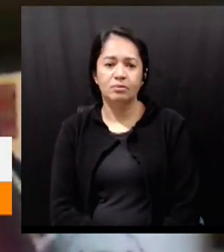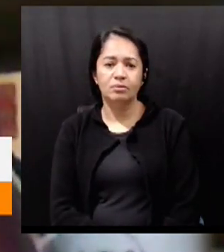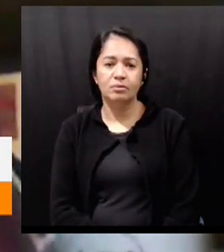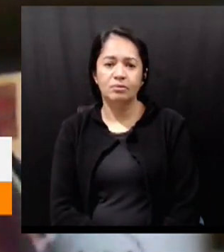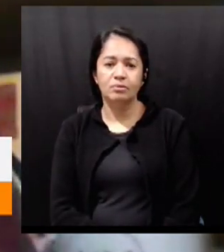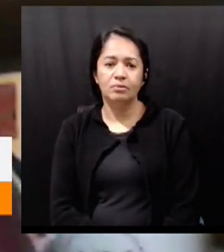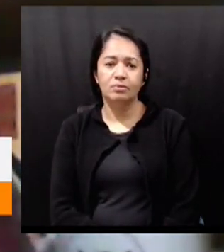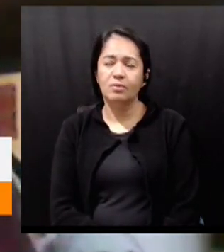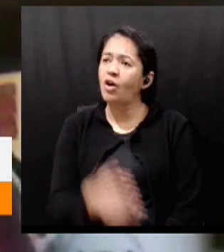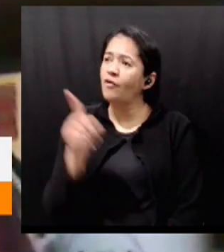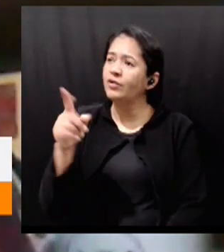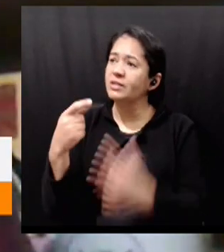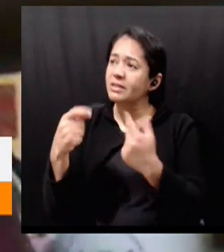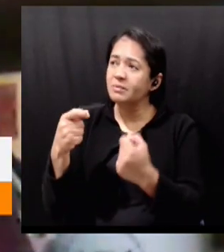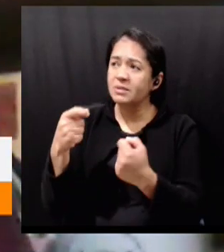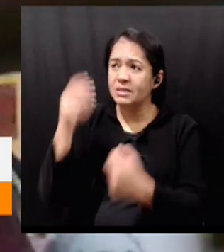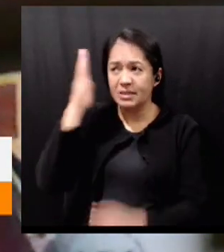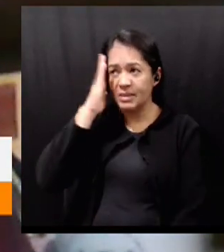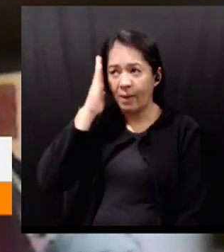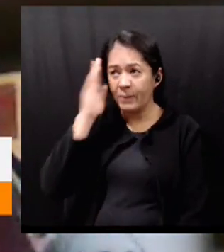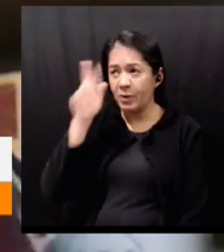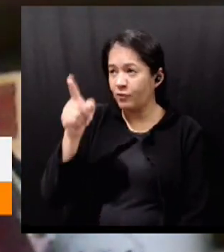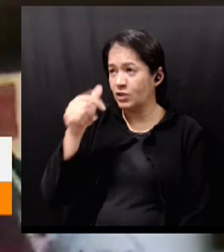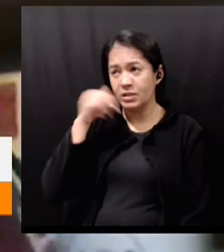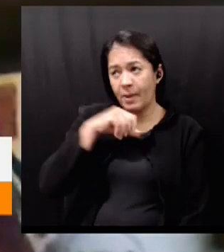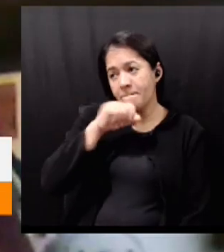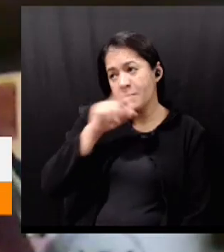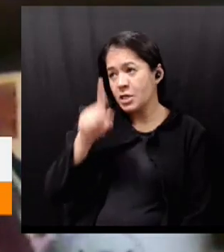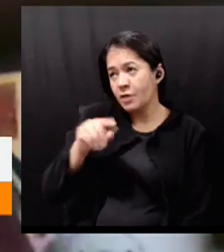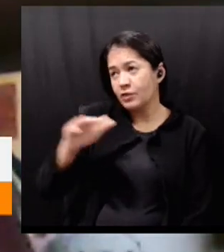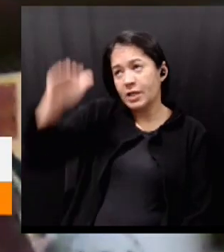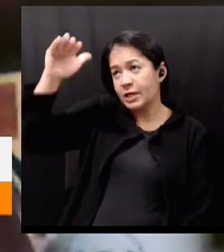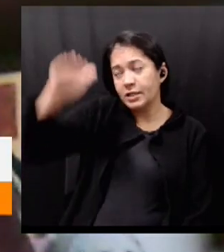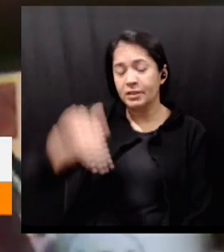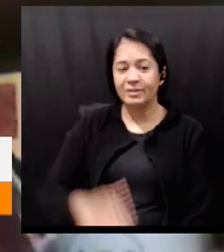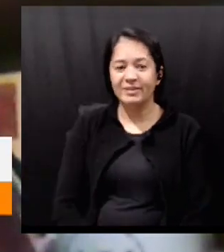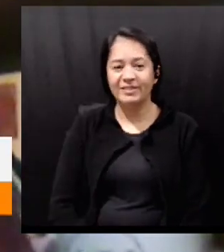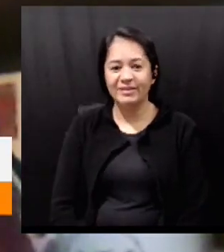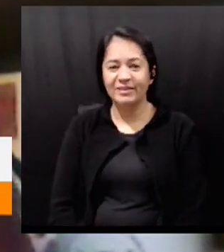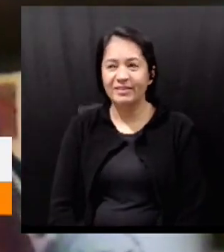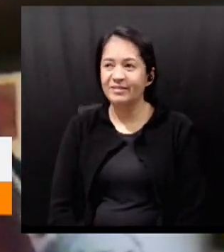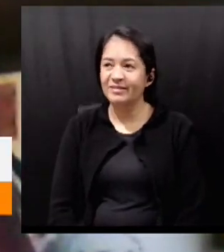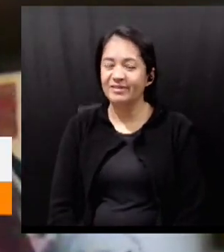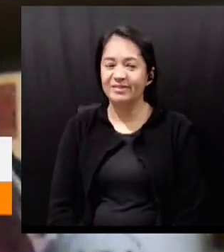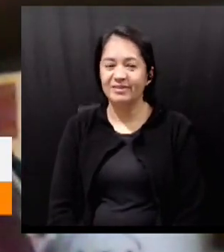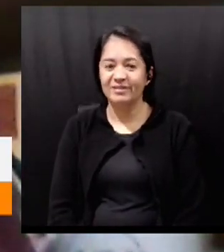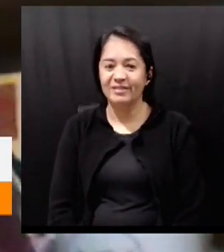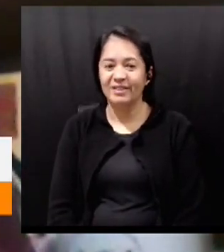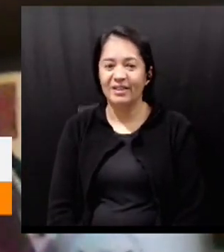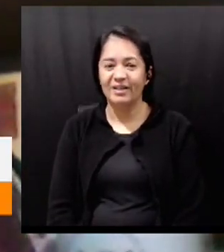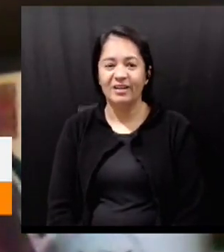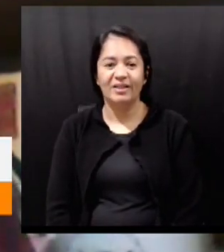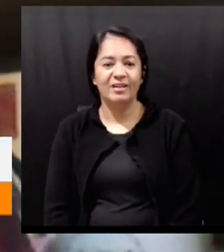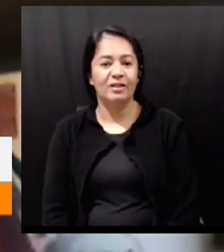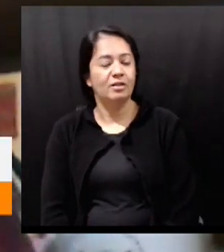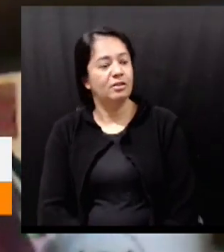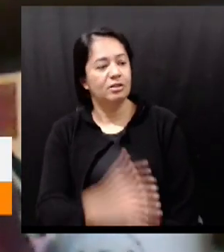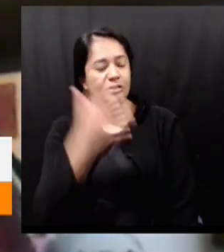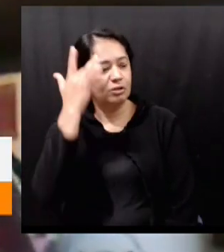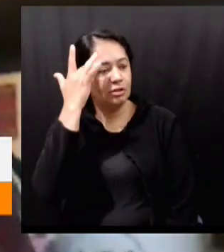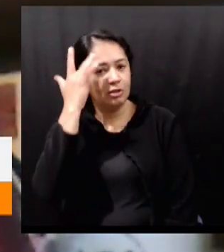precisa saber. Você é mãe, você é grande, tem que saber. Aí eu falava: não, eu não tenho que